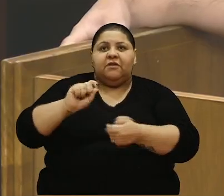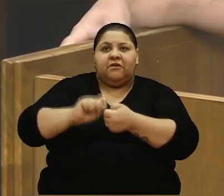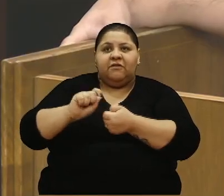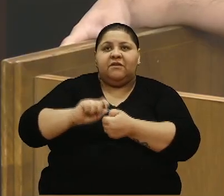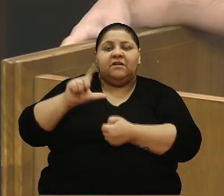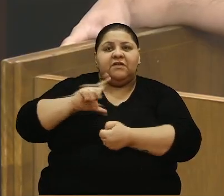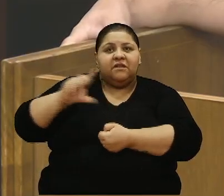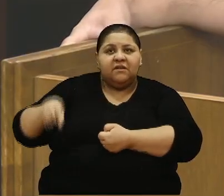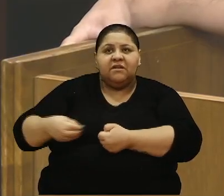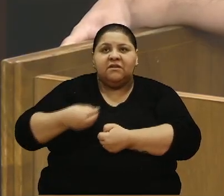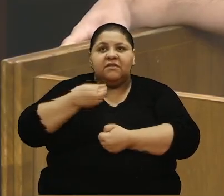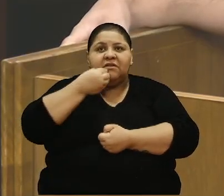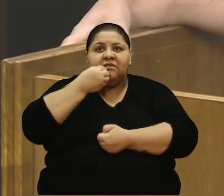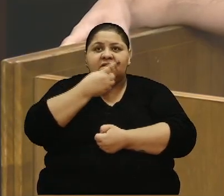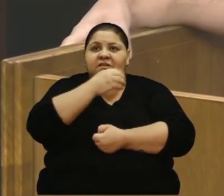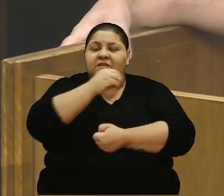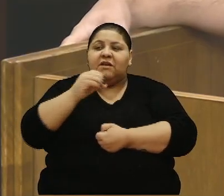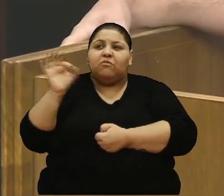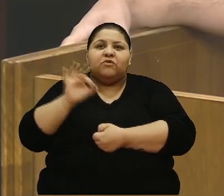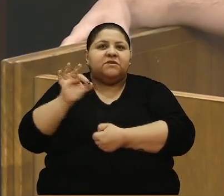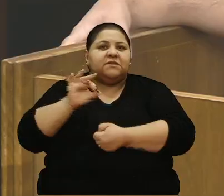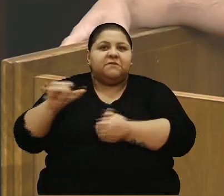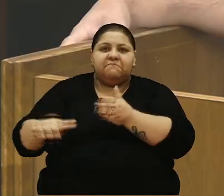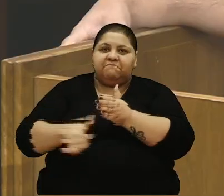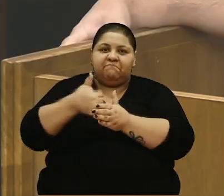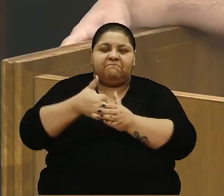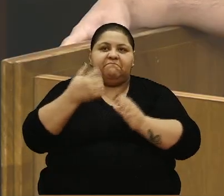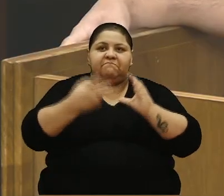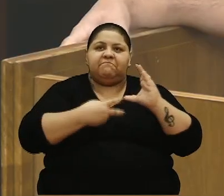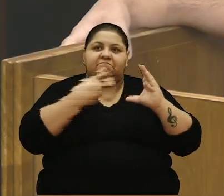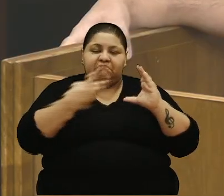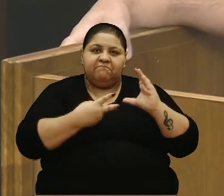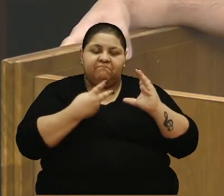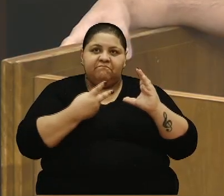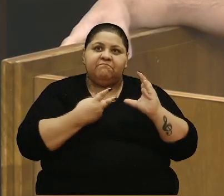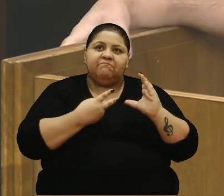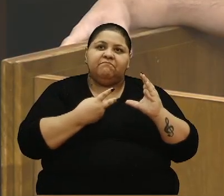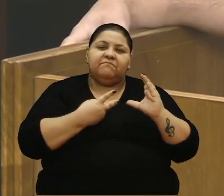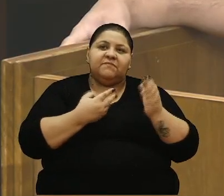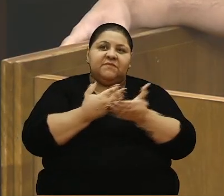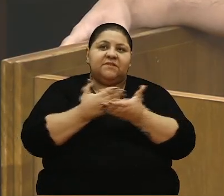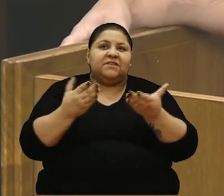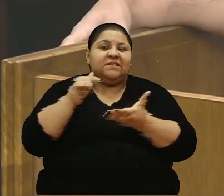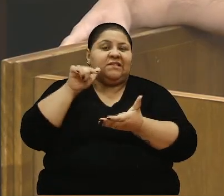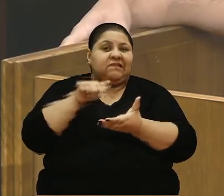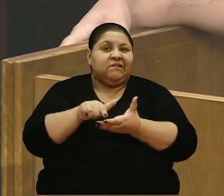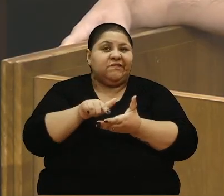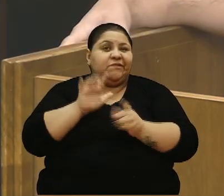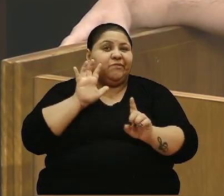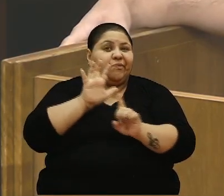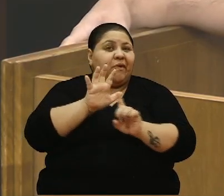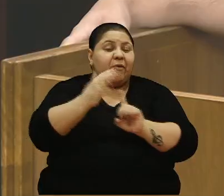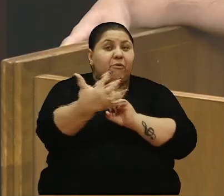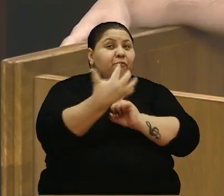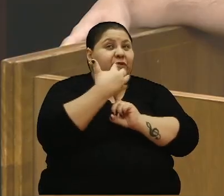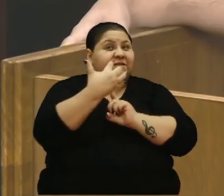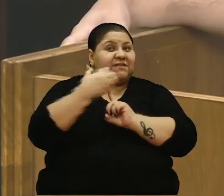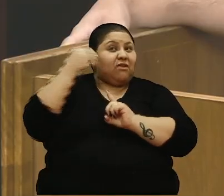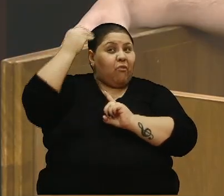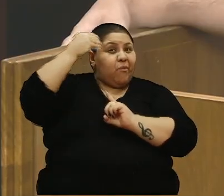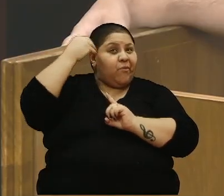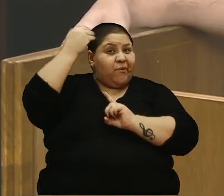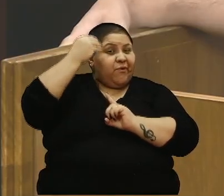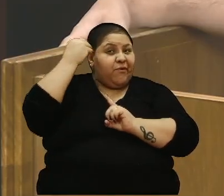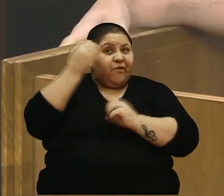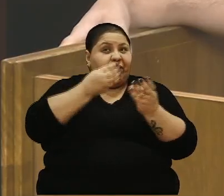grandes possibilidades de estar 100% renovado. A Câmara de Vereadores, colegas vereadores, isso daqui ataca muito o psicossomático da gente. Muitas